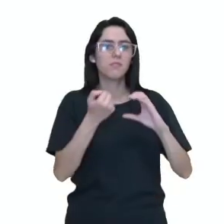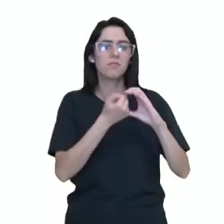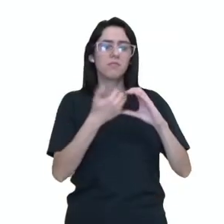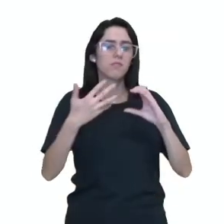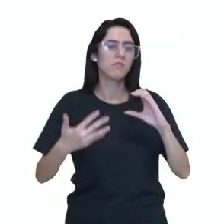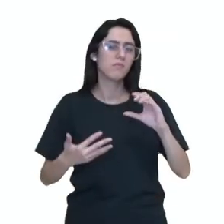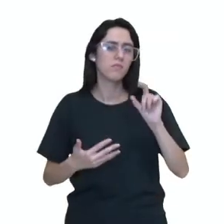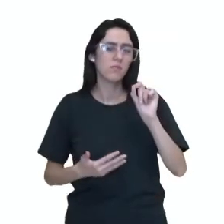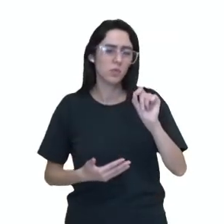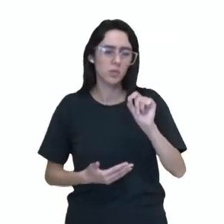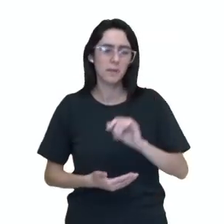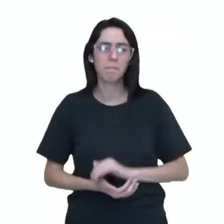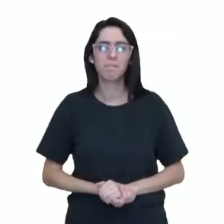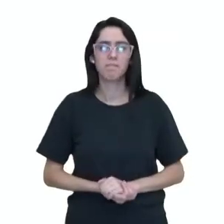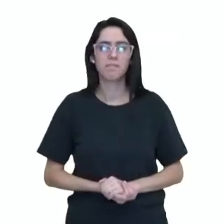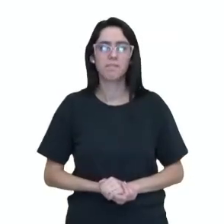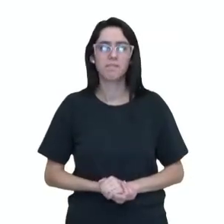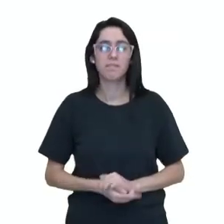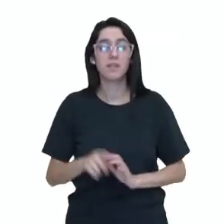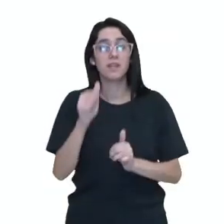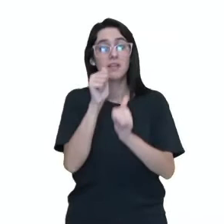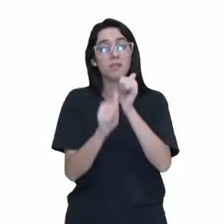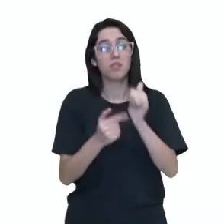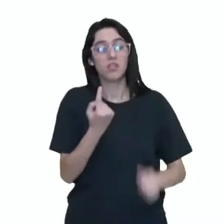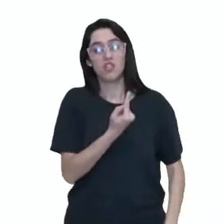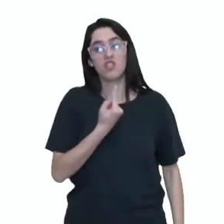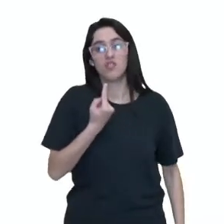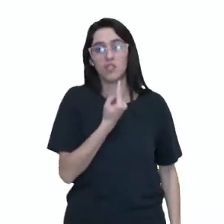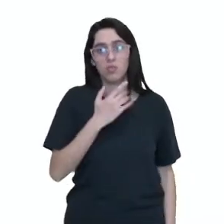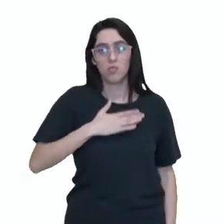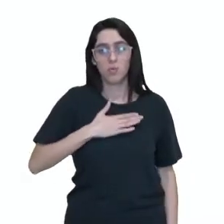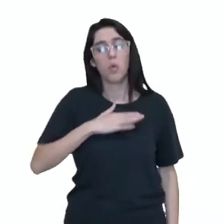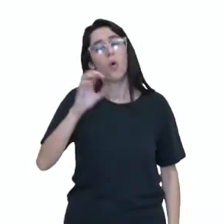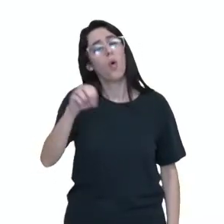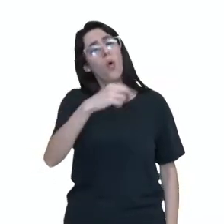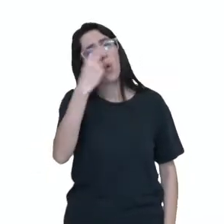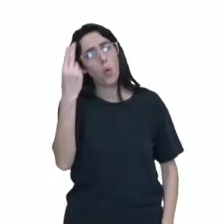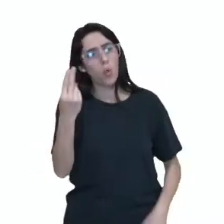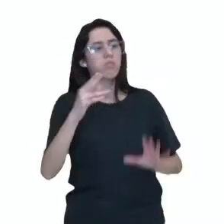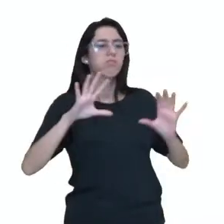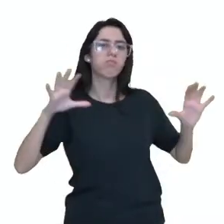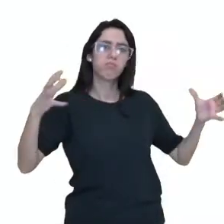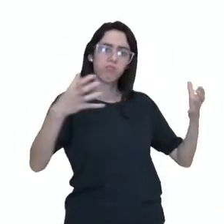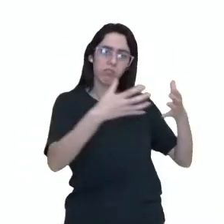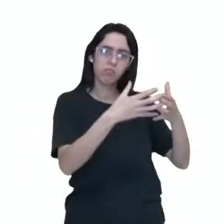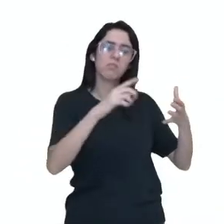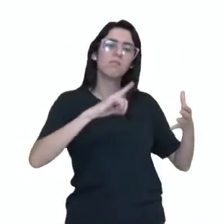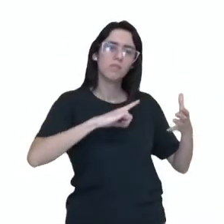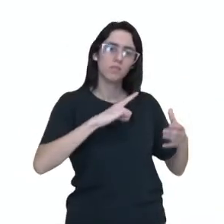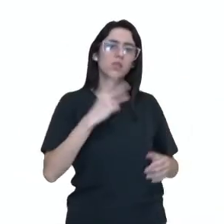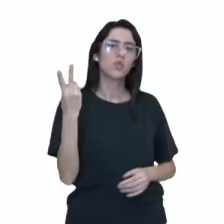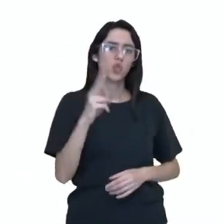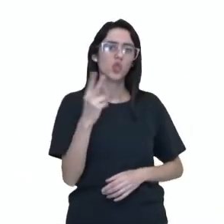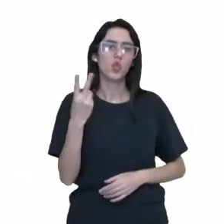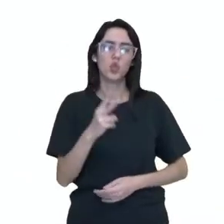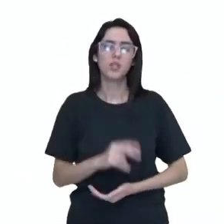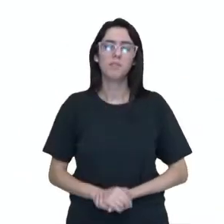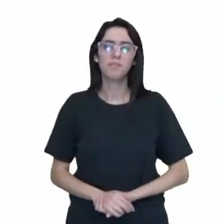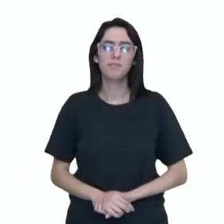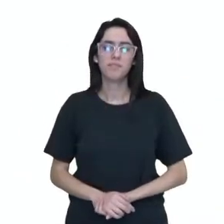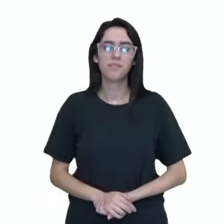de precisão são esportes individuais ou coletivos, né? Nós temos nos duas